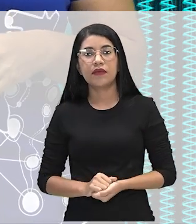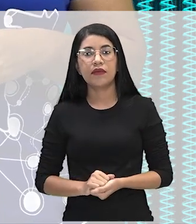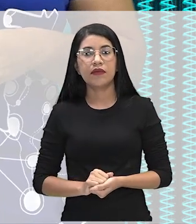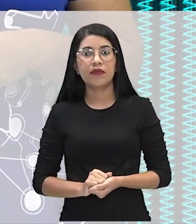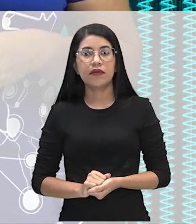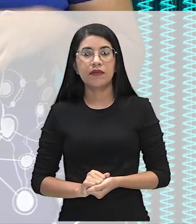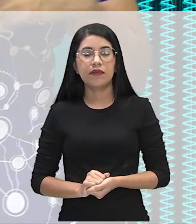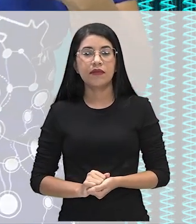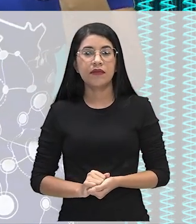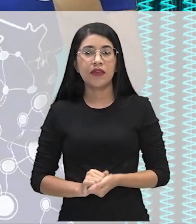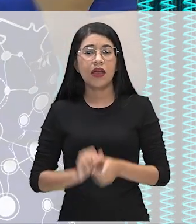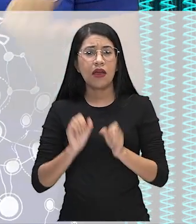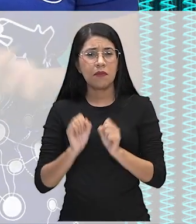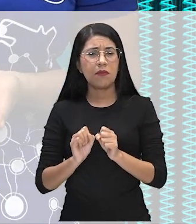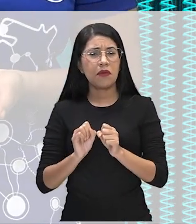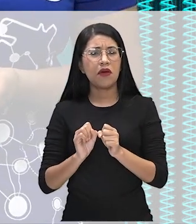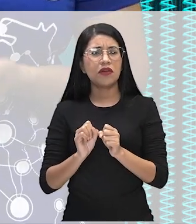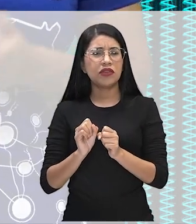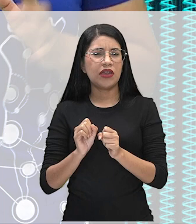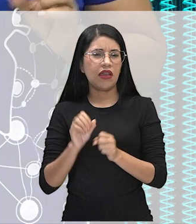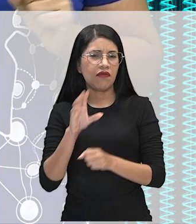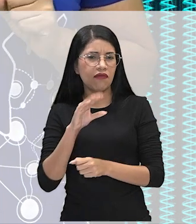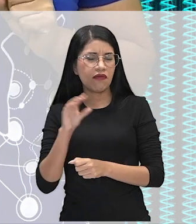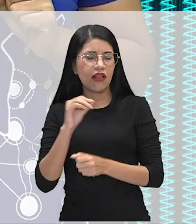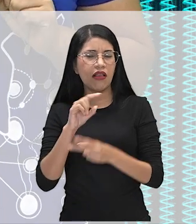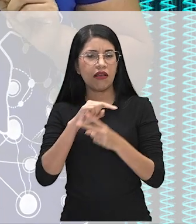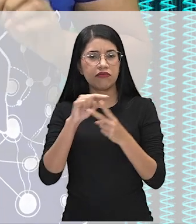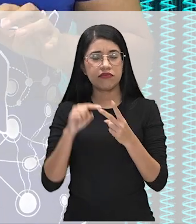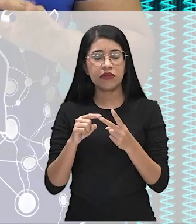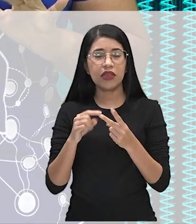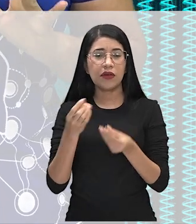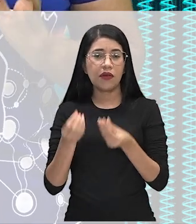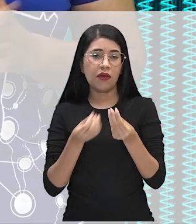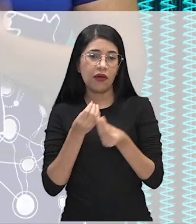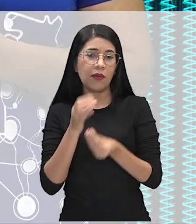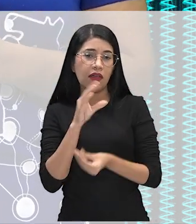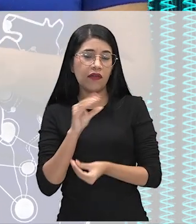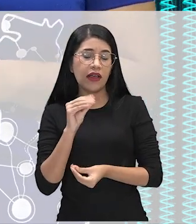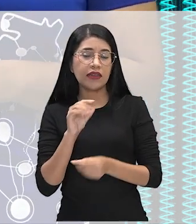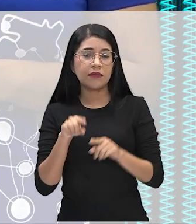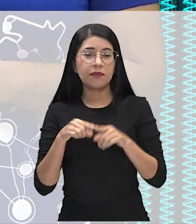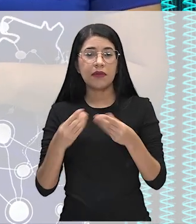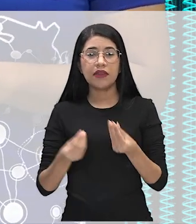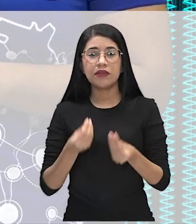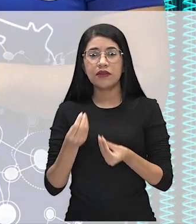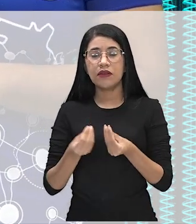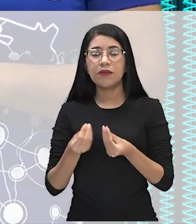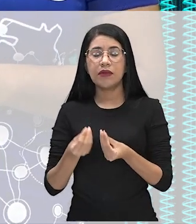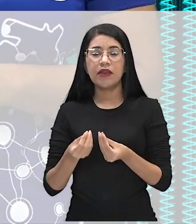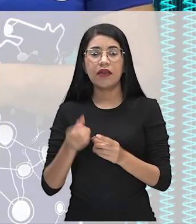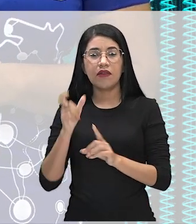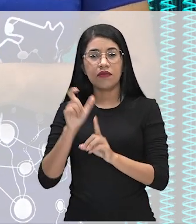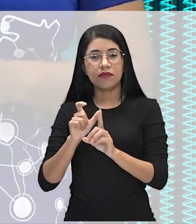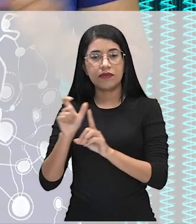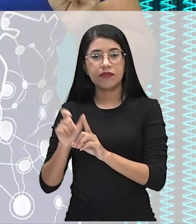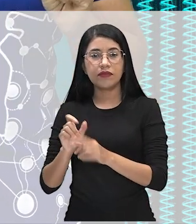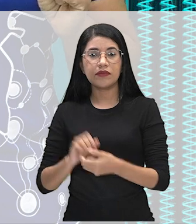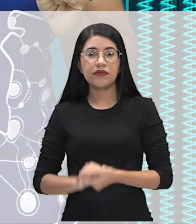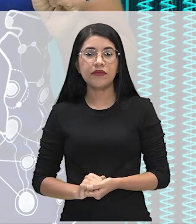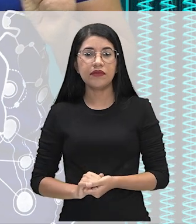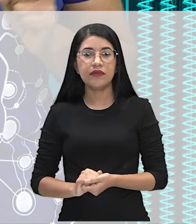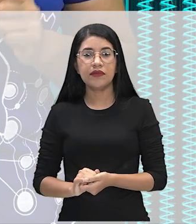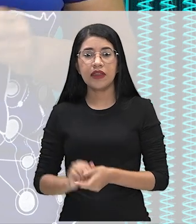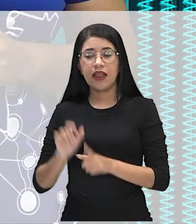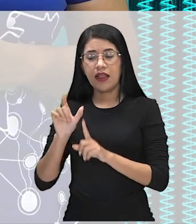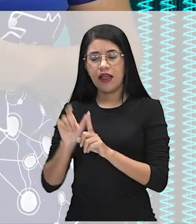I speak English, you speak English, mas vamos ver como é que ficou essa oração. Olha a Potira dando hi, né? Ela está